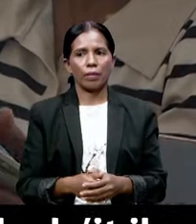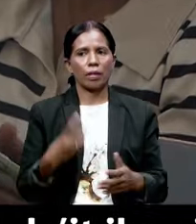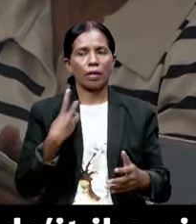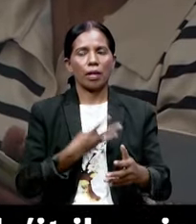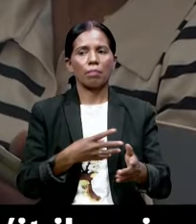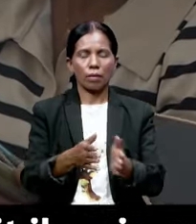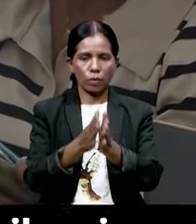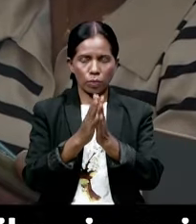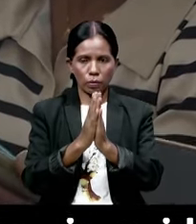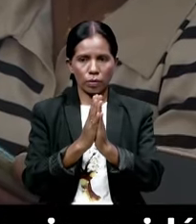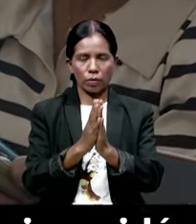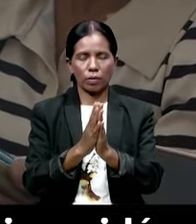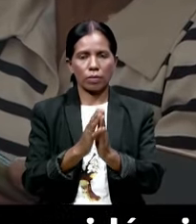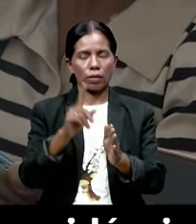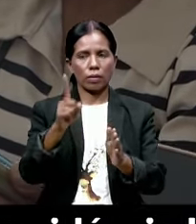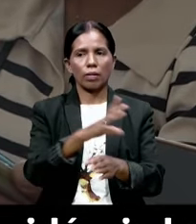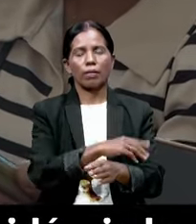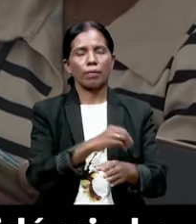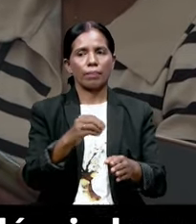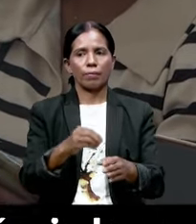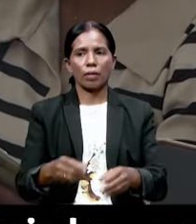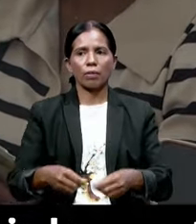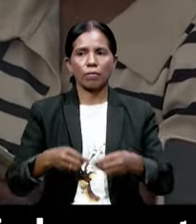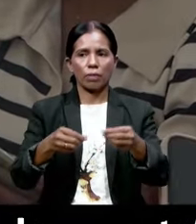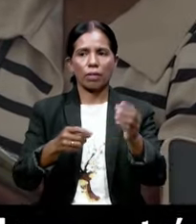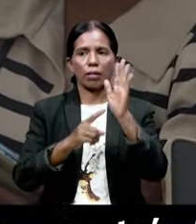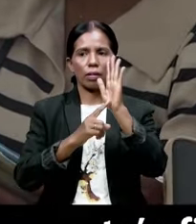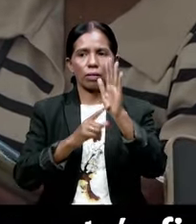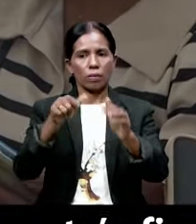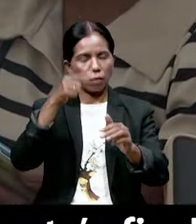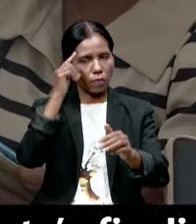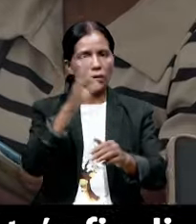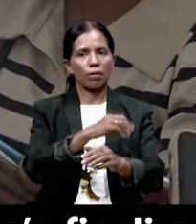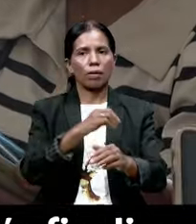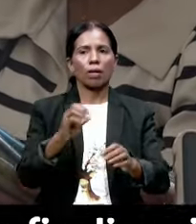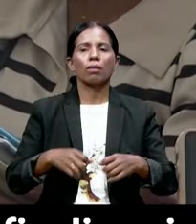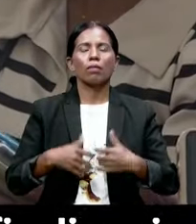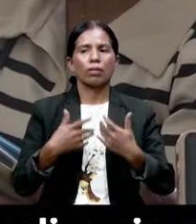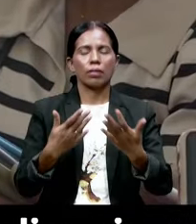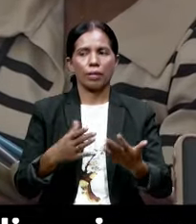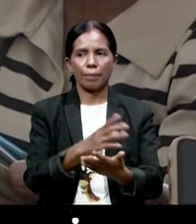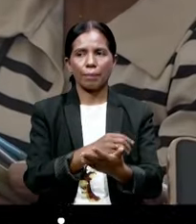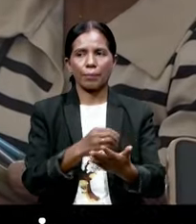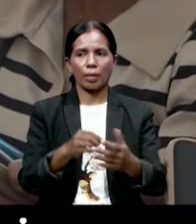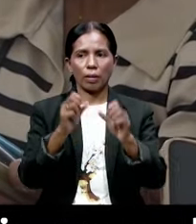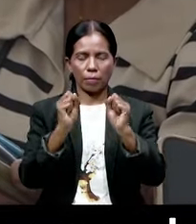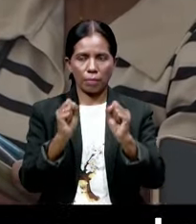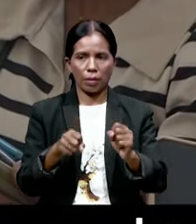ida e não mos for sugestão ba iha parte do governo, atu oinsa,